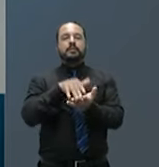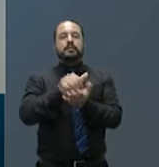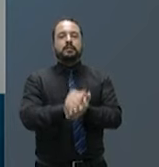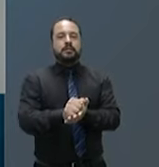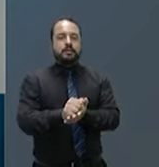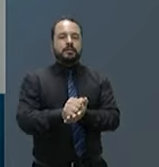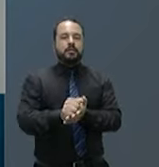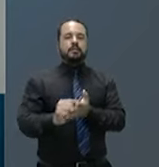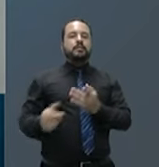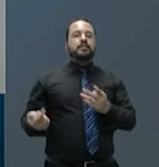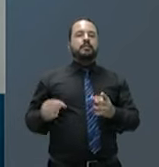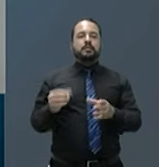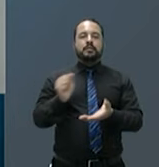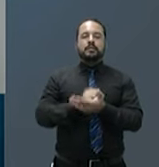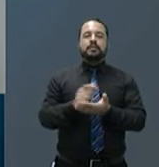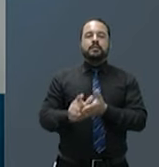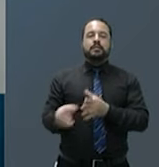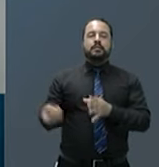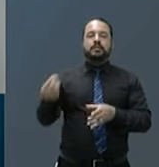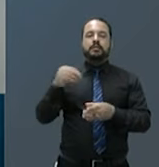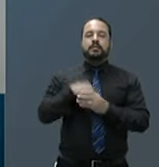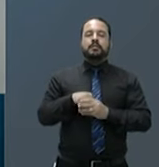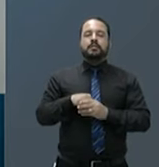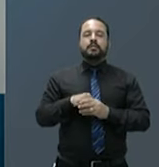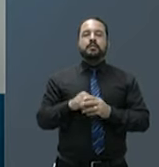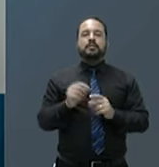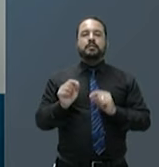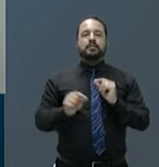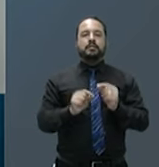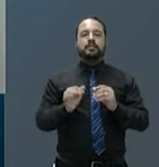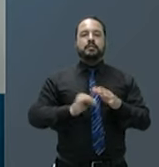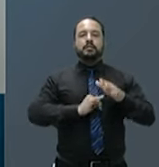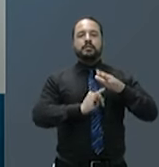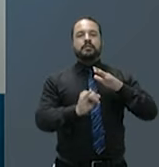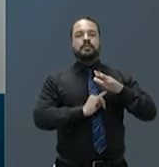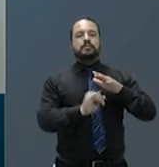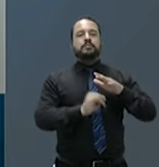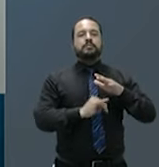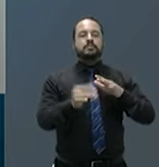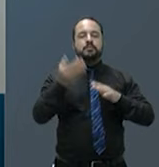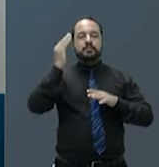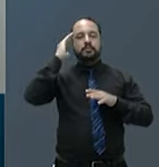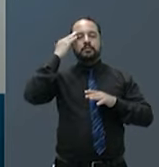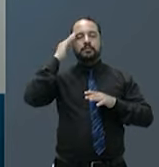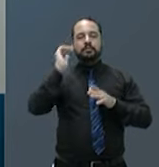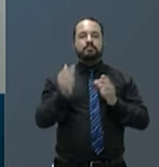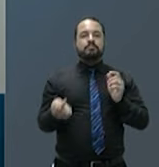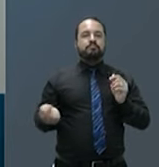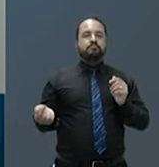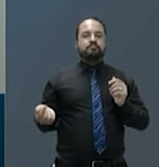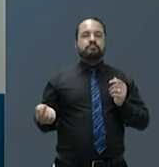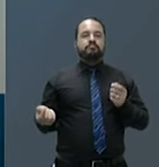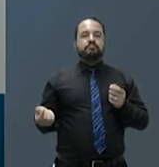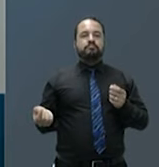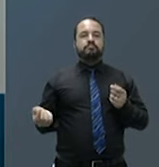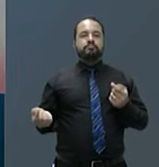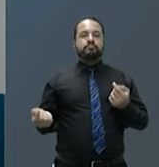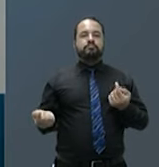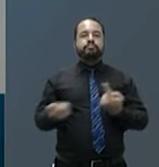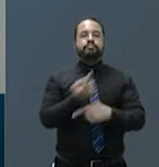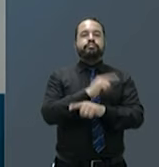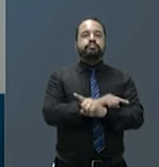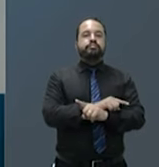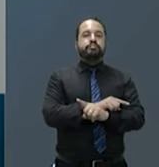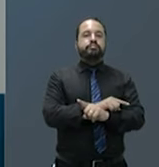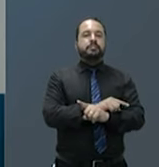alega distinção, por mais razão, o Instituto entende que não deve ser aplicada a multa. A distinção, a alegação